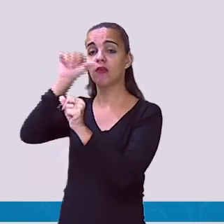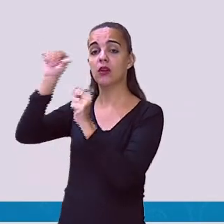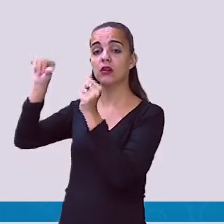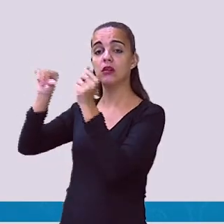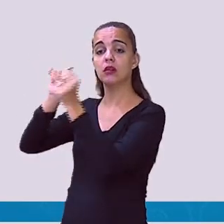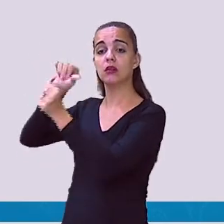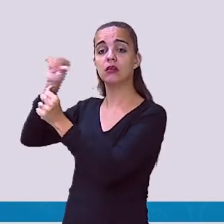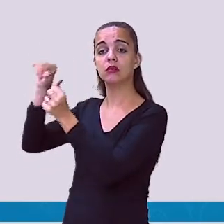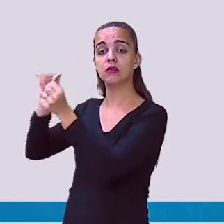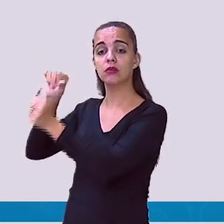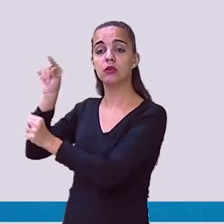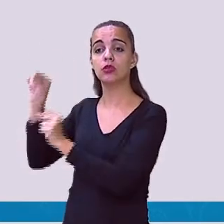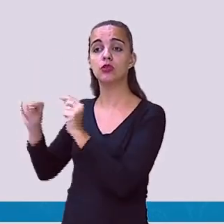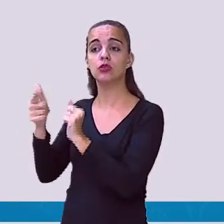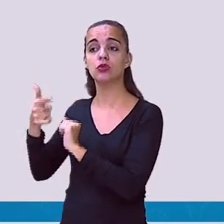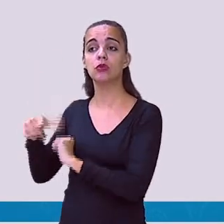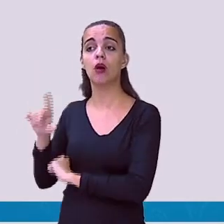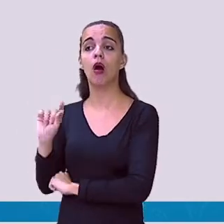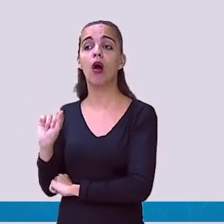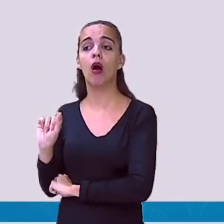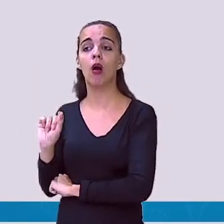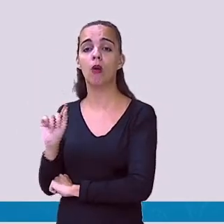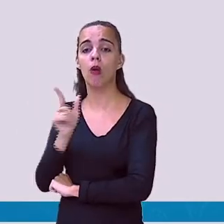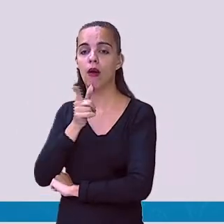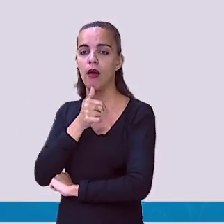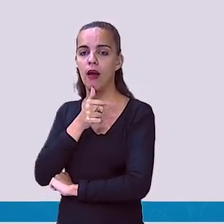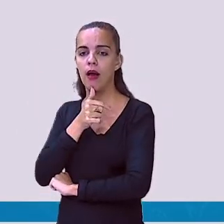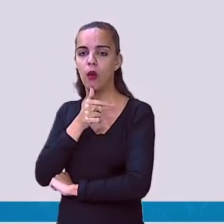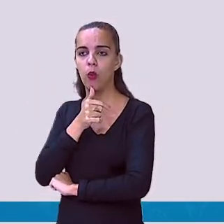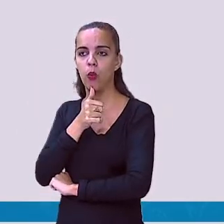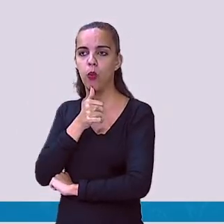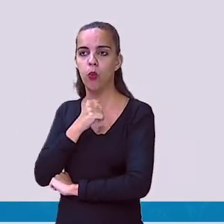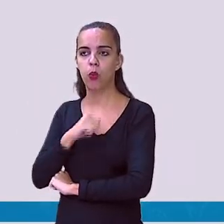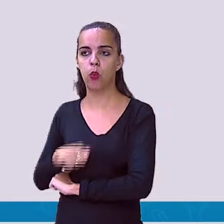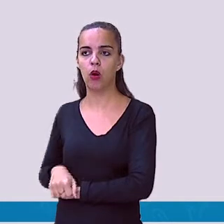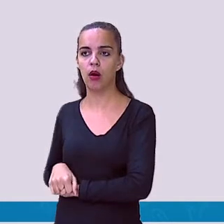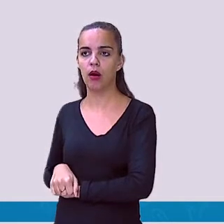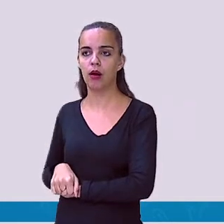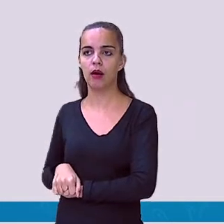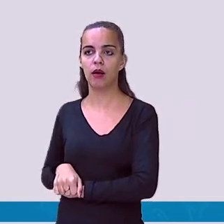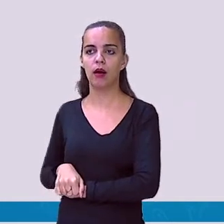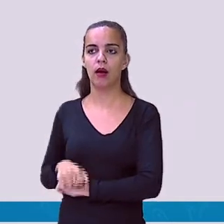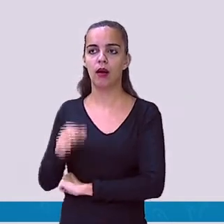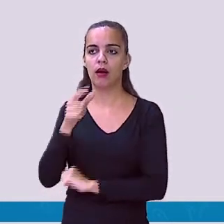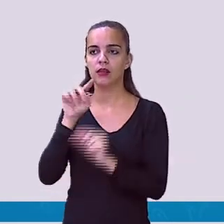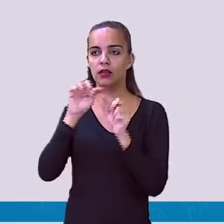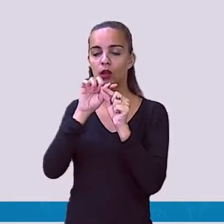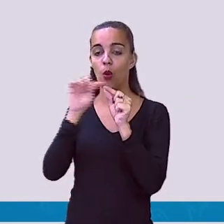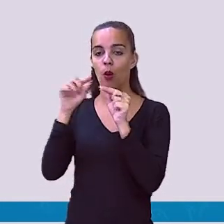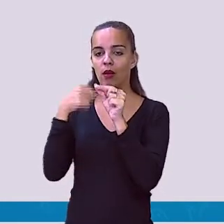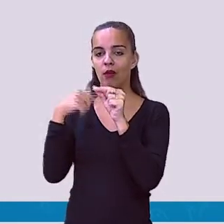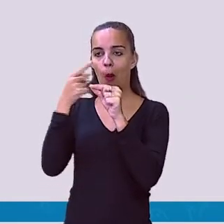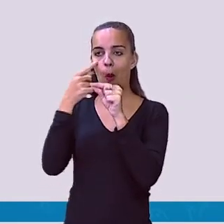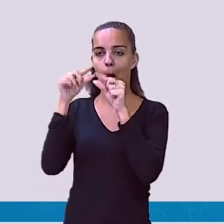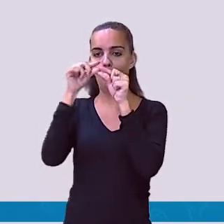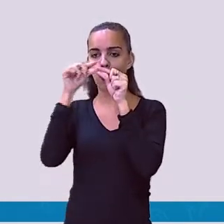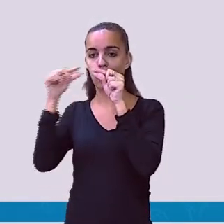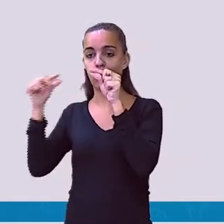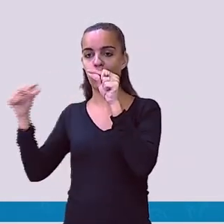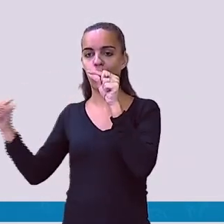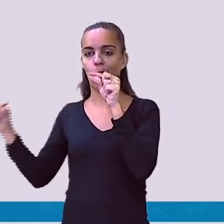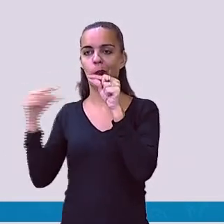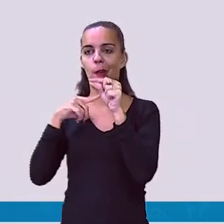esta estrutura. Esta estrutura, por dentro dela, passa um